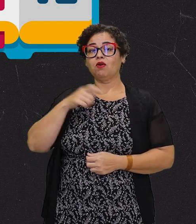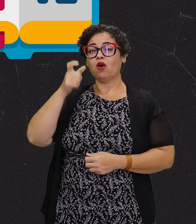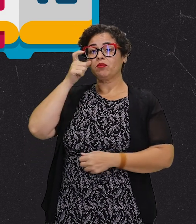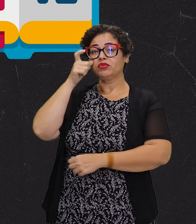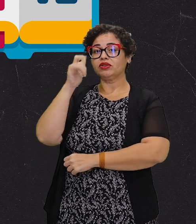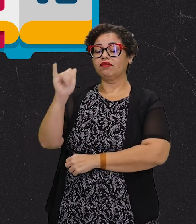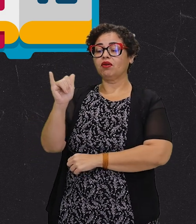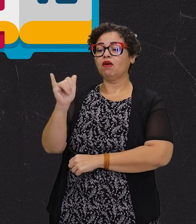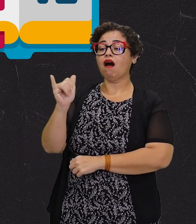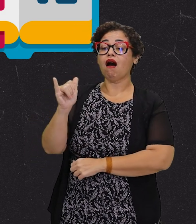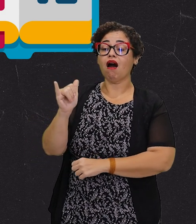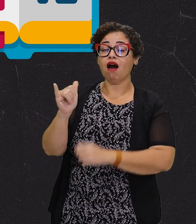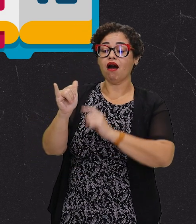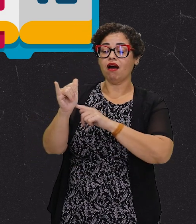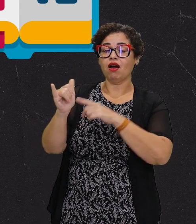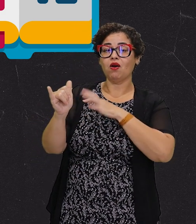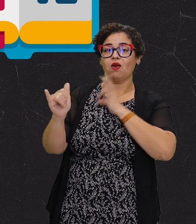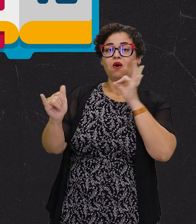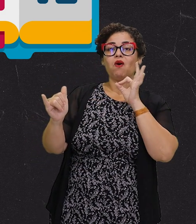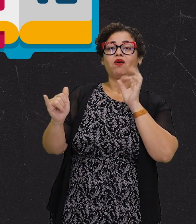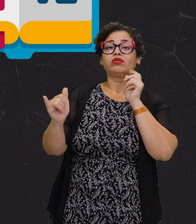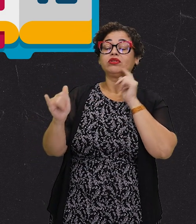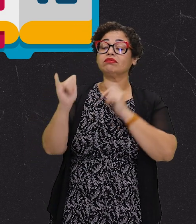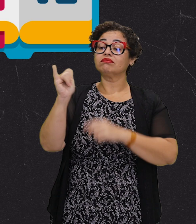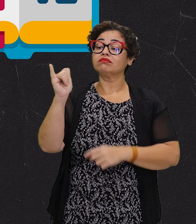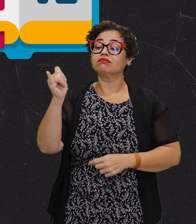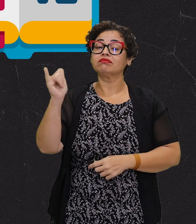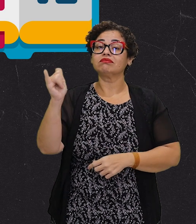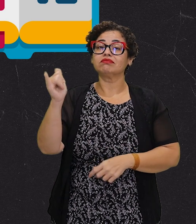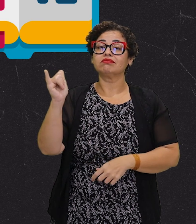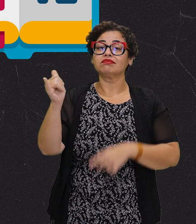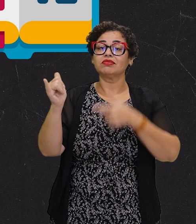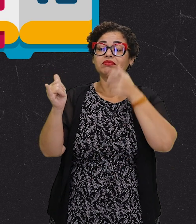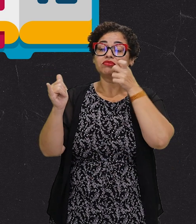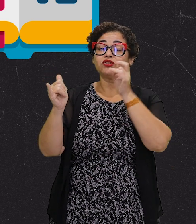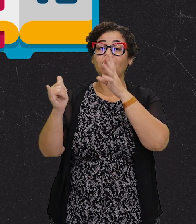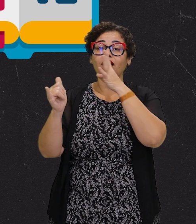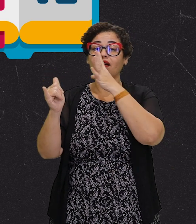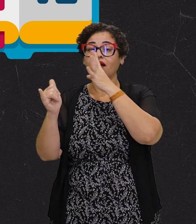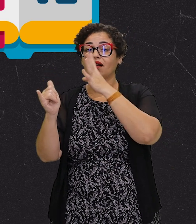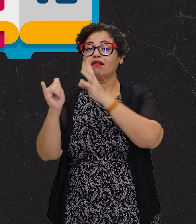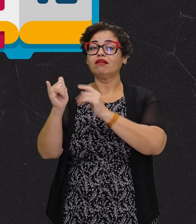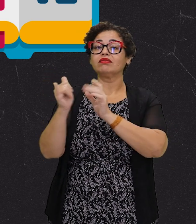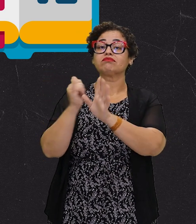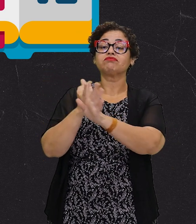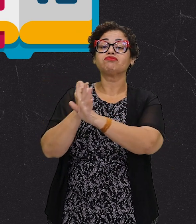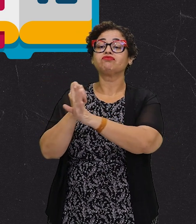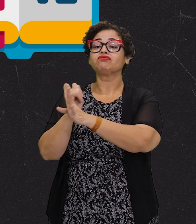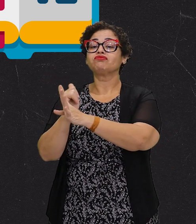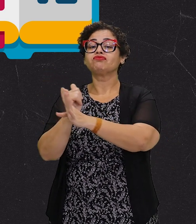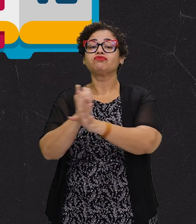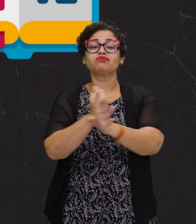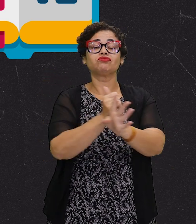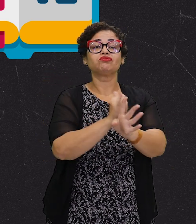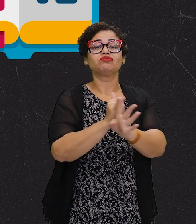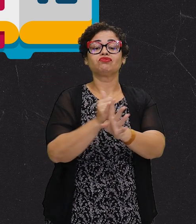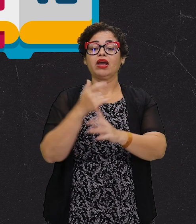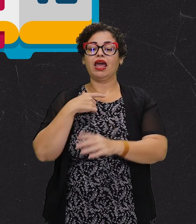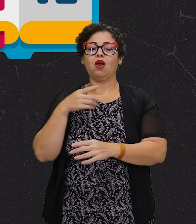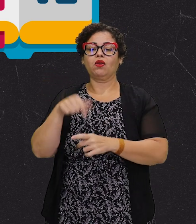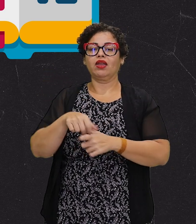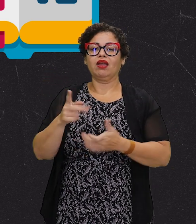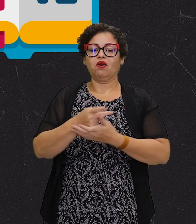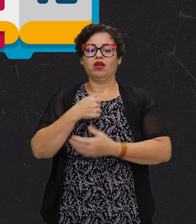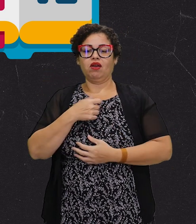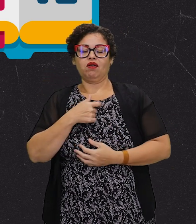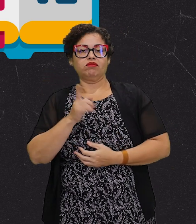Narrador-observador. O narrador-observador é um espectador dos eventos, não participando diretamente da